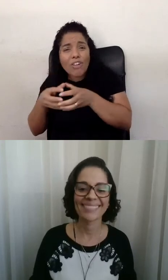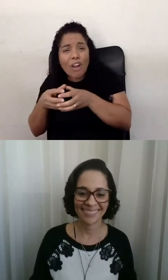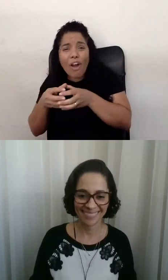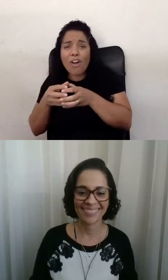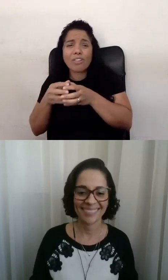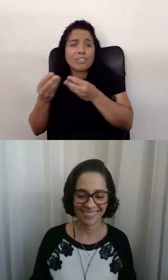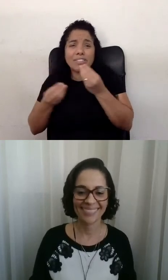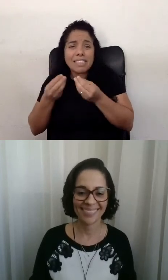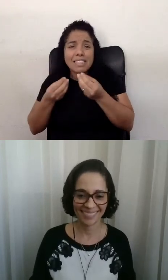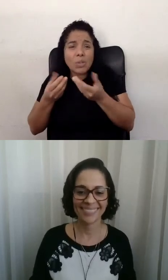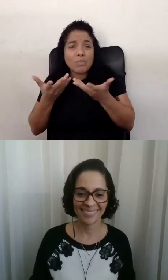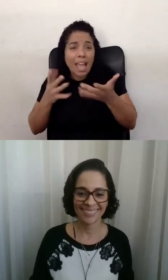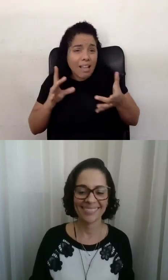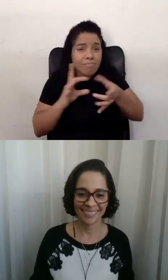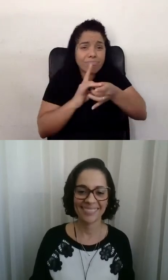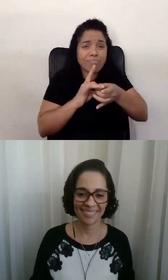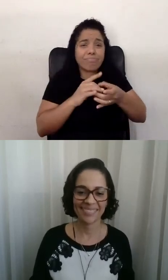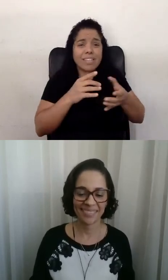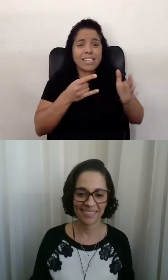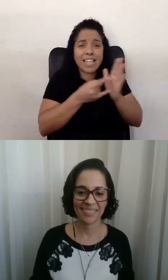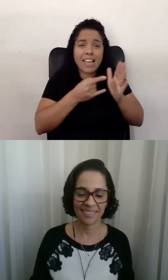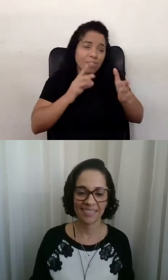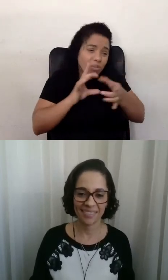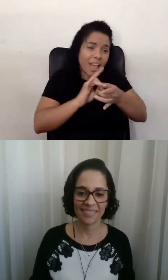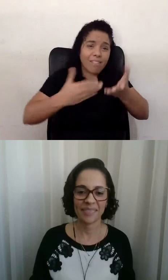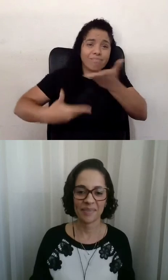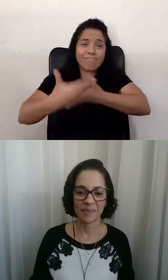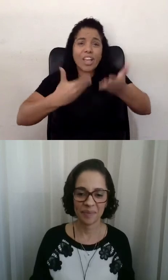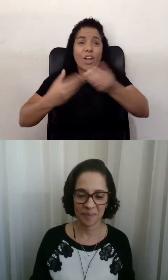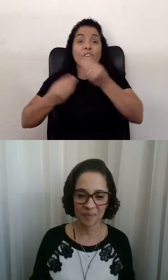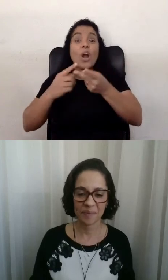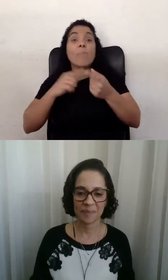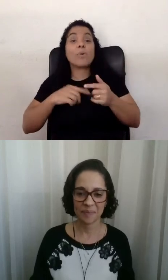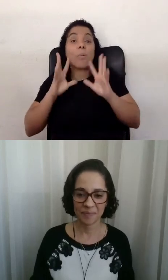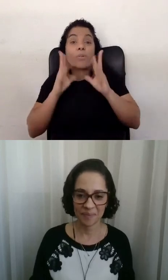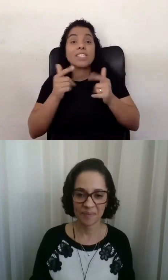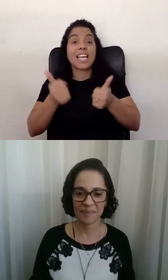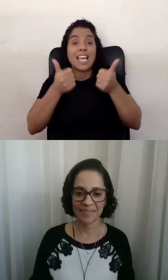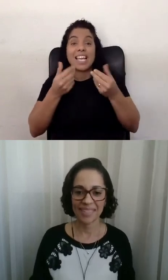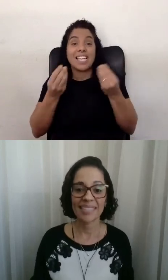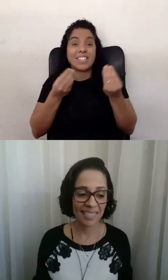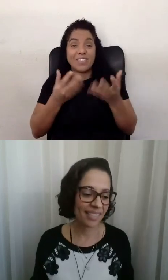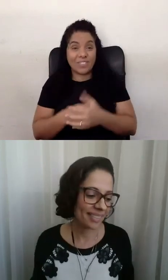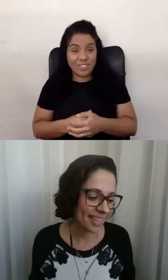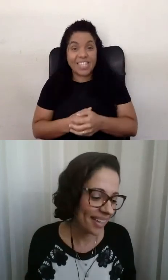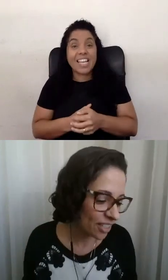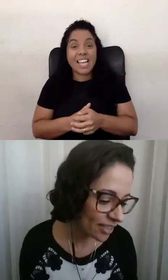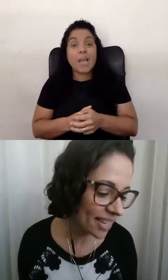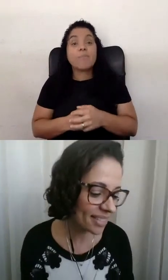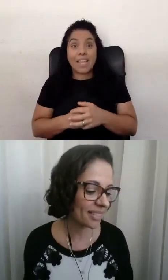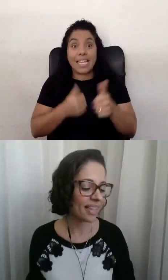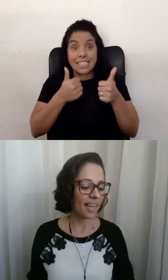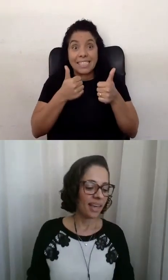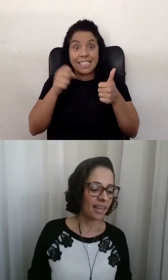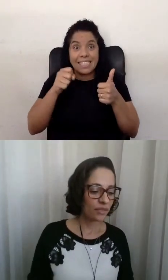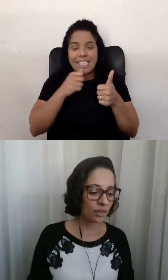sobre criar cultura, né? Então, se der para a gente fazer uma resposta que mistura essas duas aí. Sim, dá